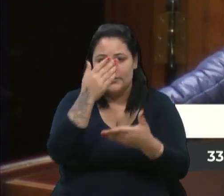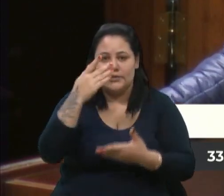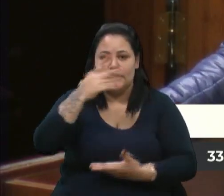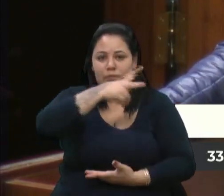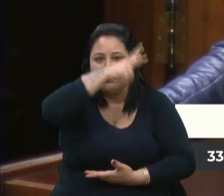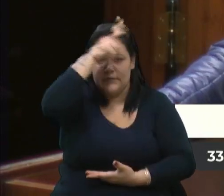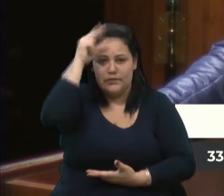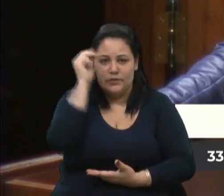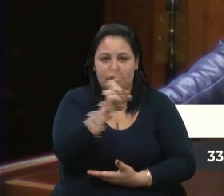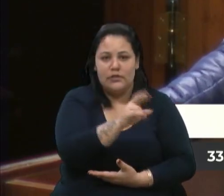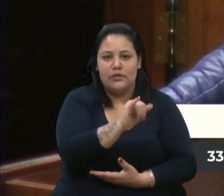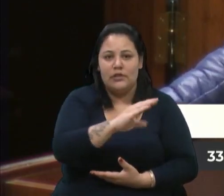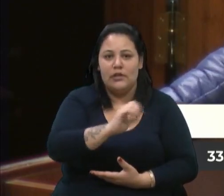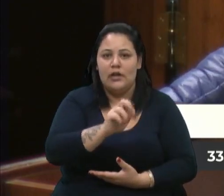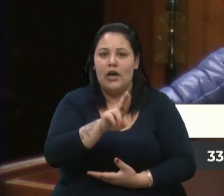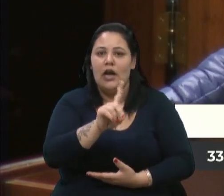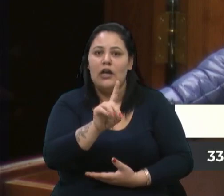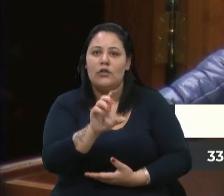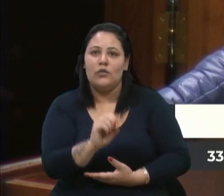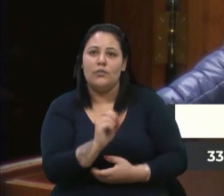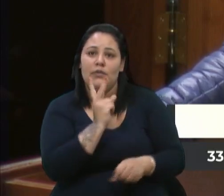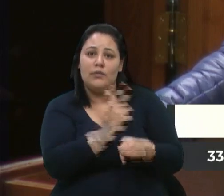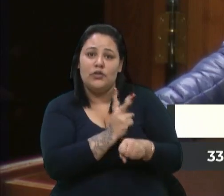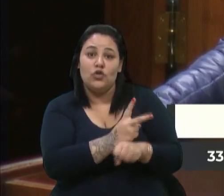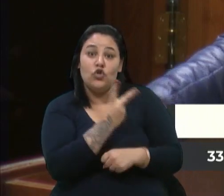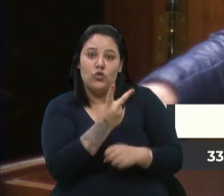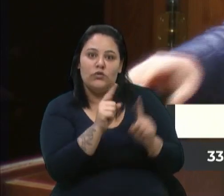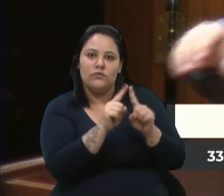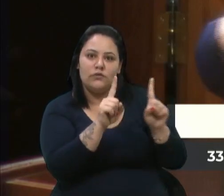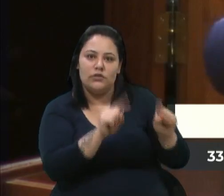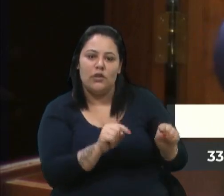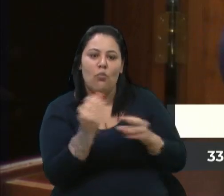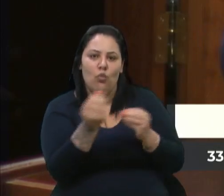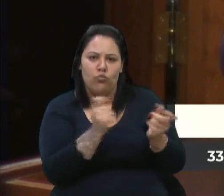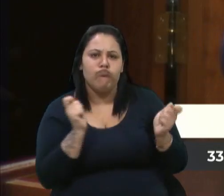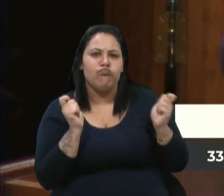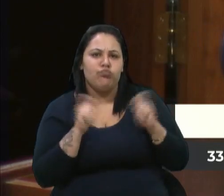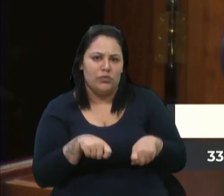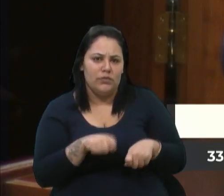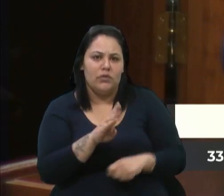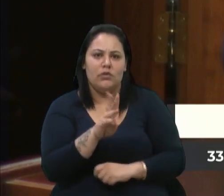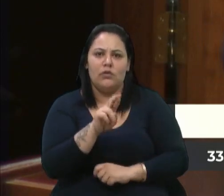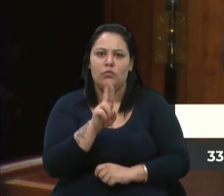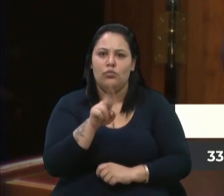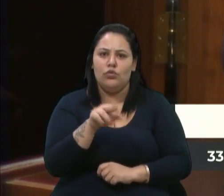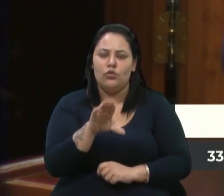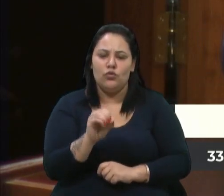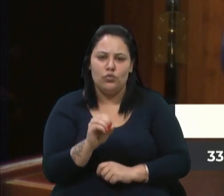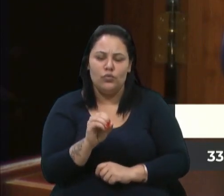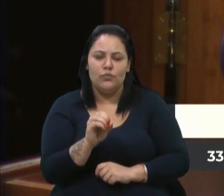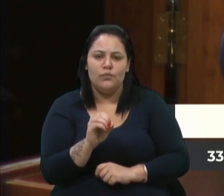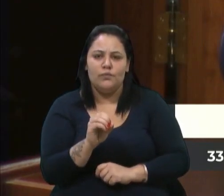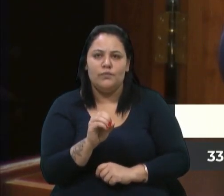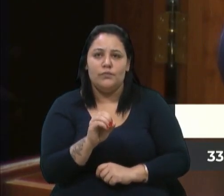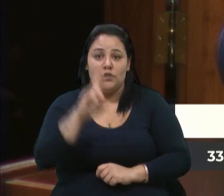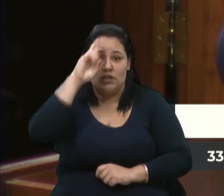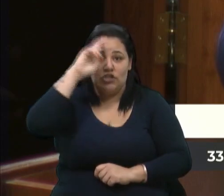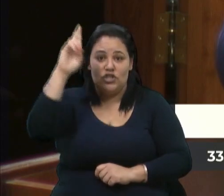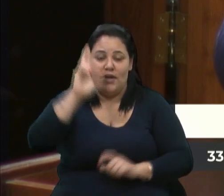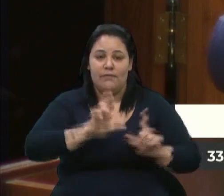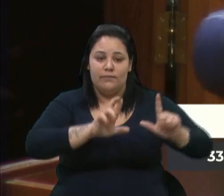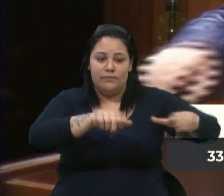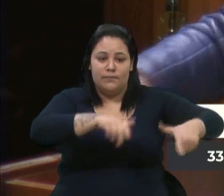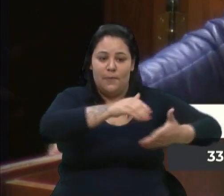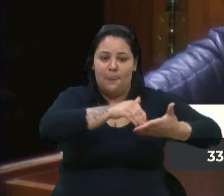lá 2 servidores muito competentes, o Bruno Gabriel Mesquita, que é chefe de gabinete